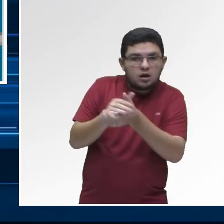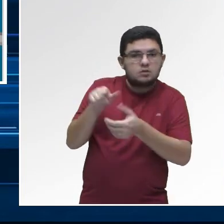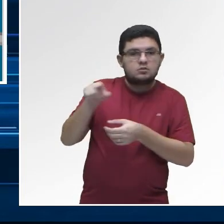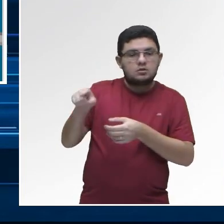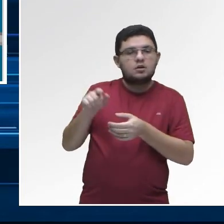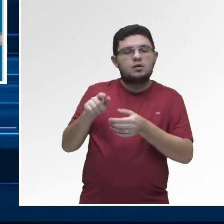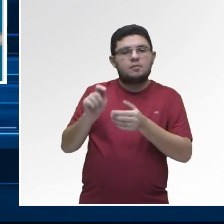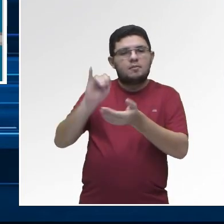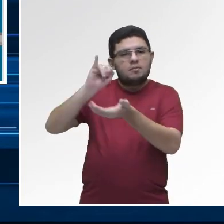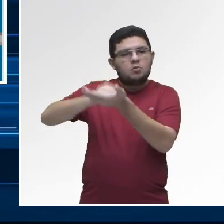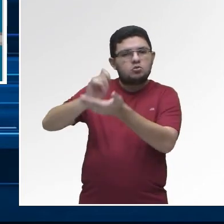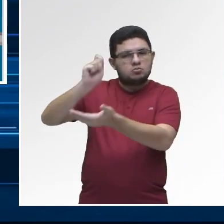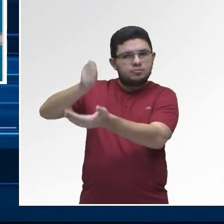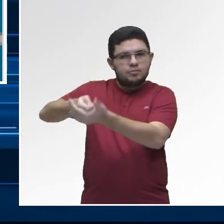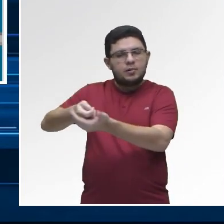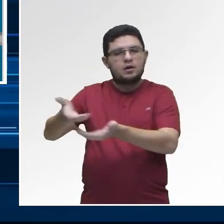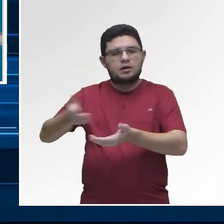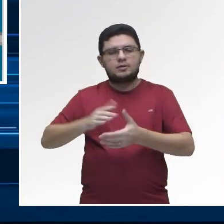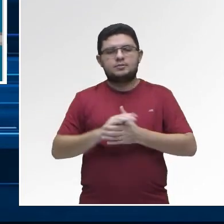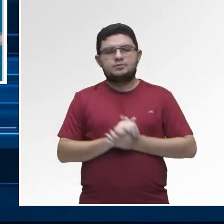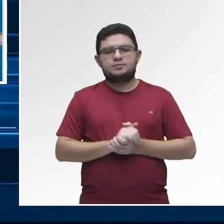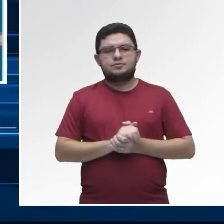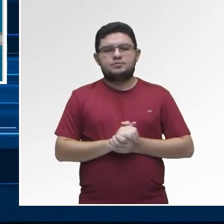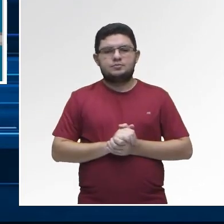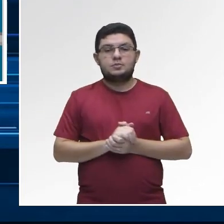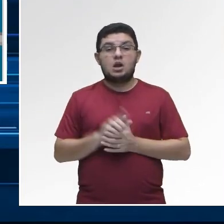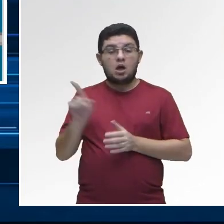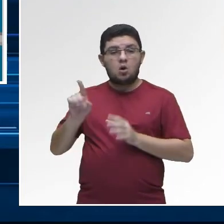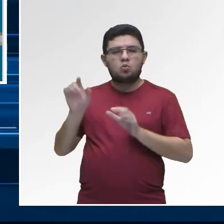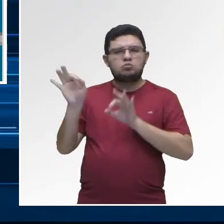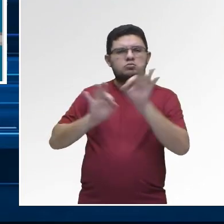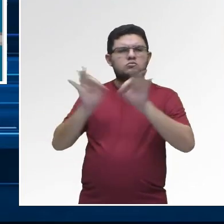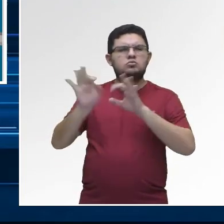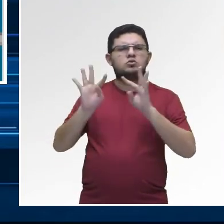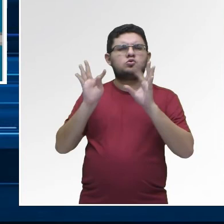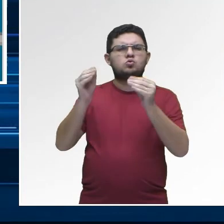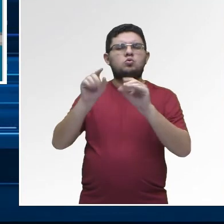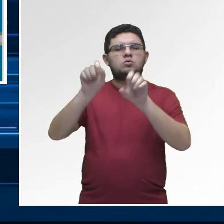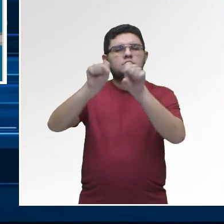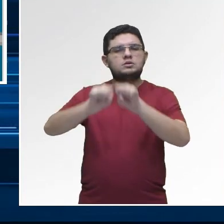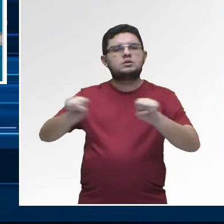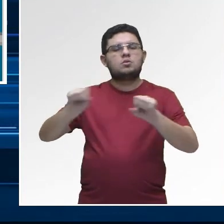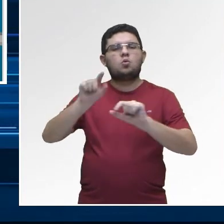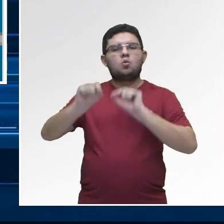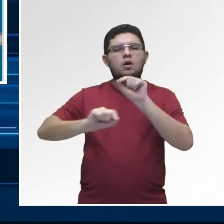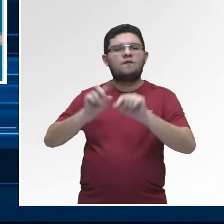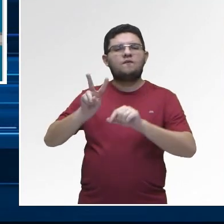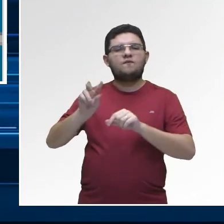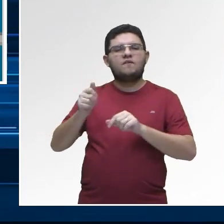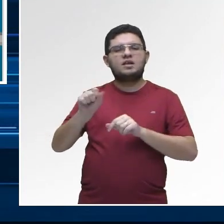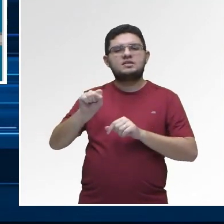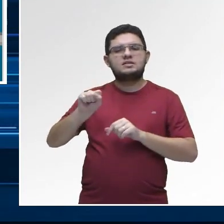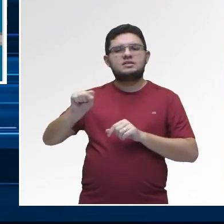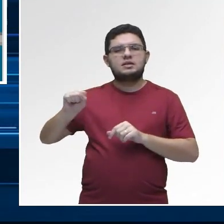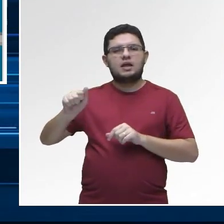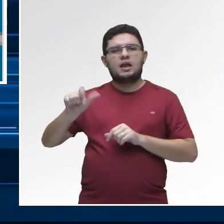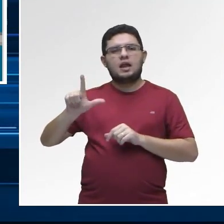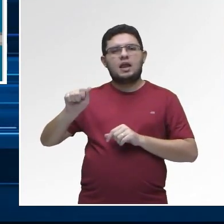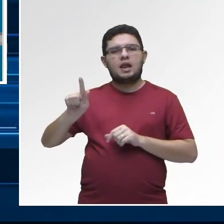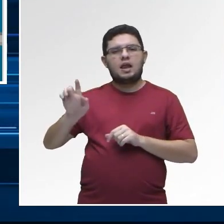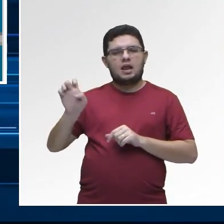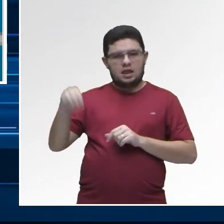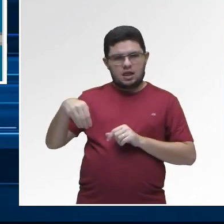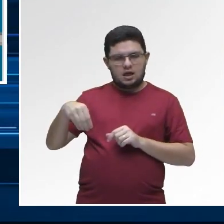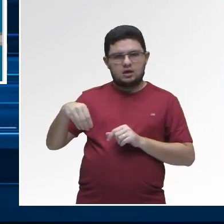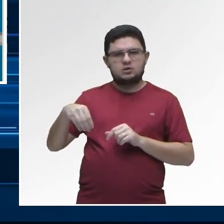feudal. Então vamos ver como é que isso aí era todo o sistema de vassalagem, né, de atrelamento,